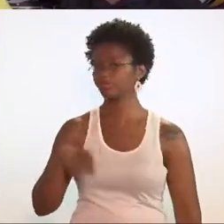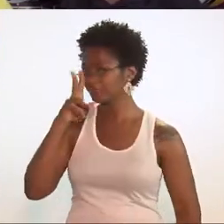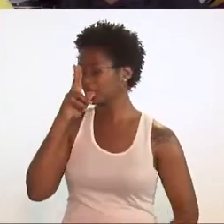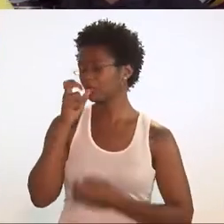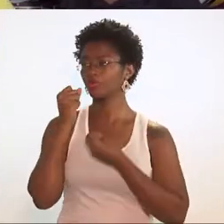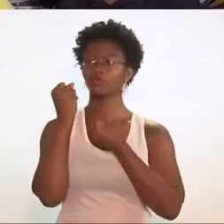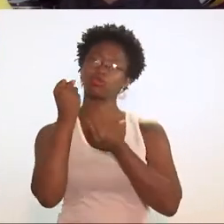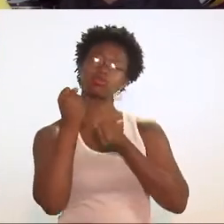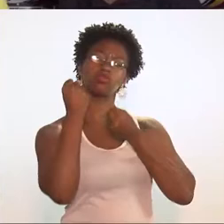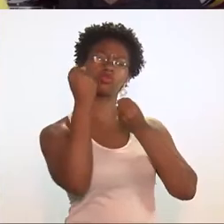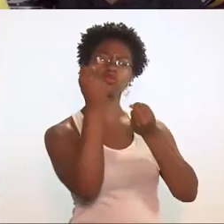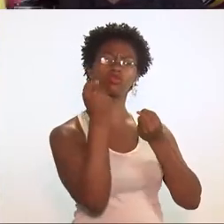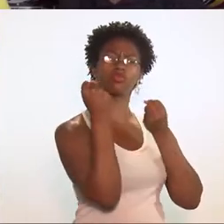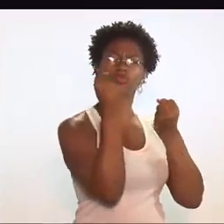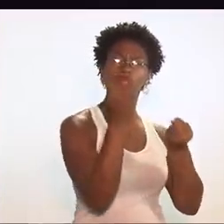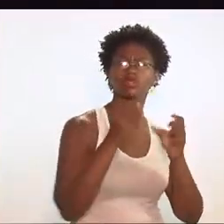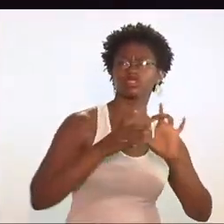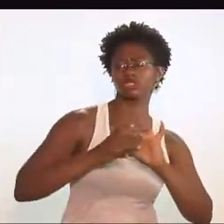Força e pudor,